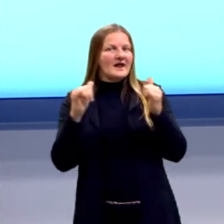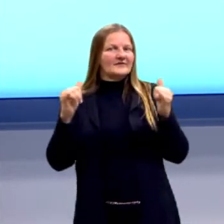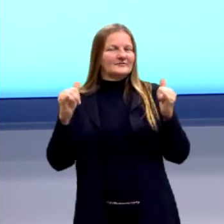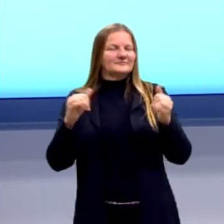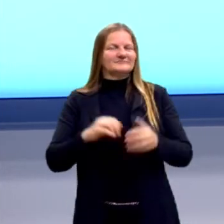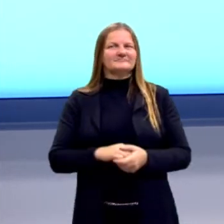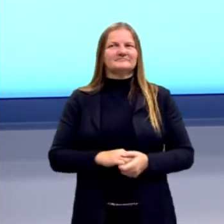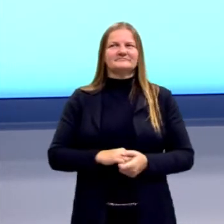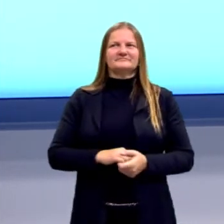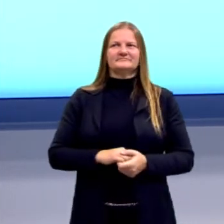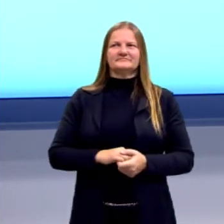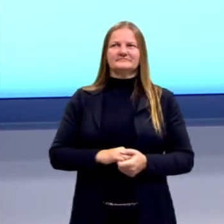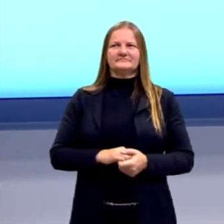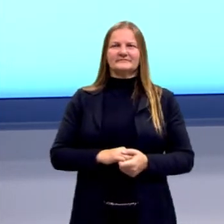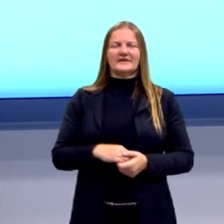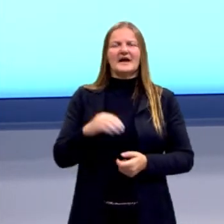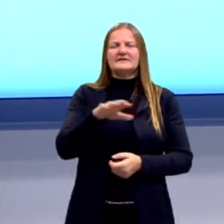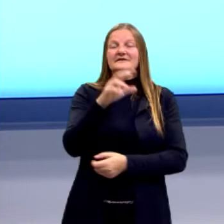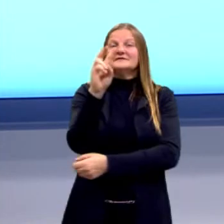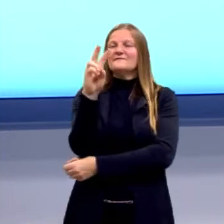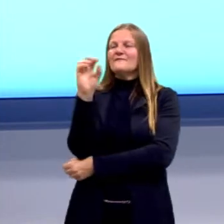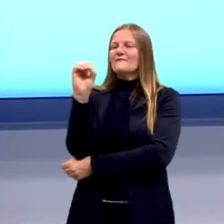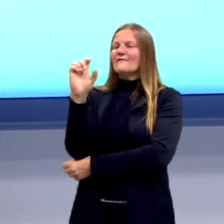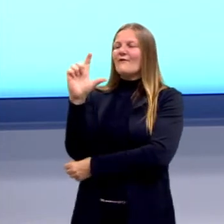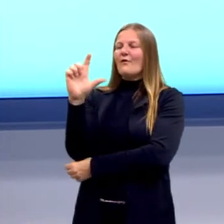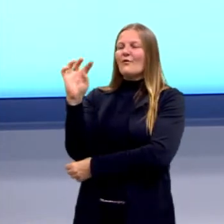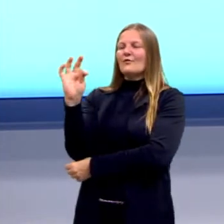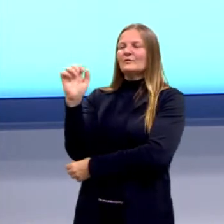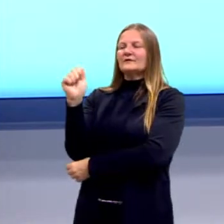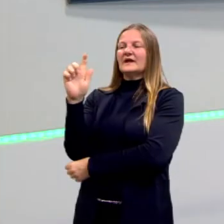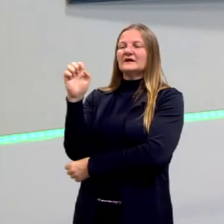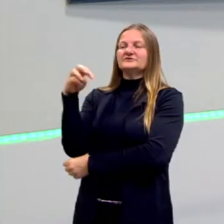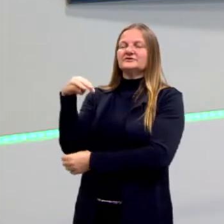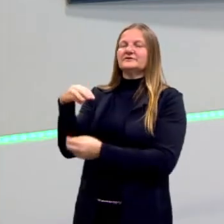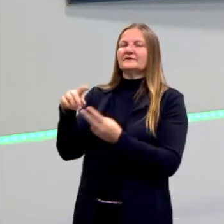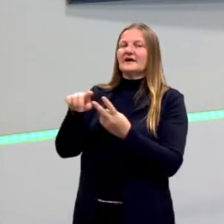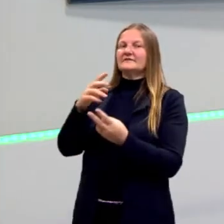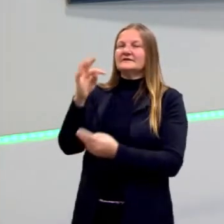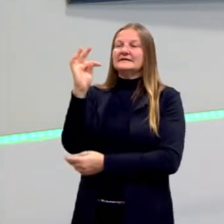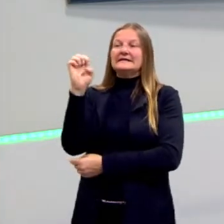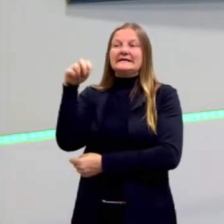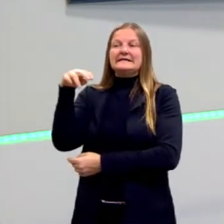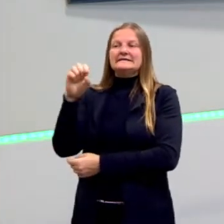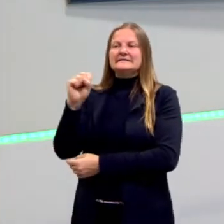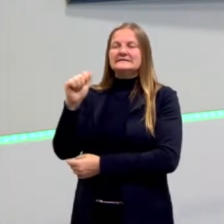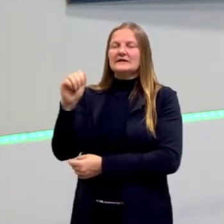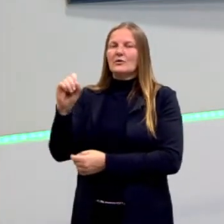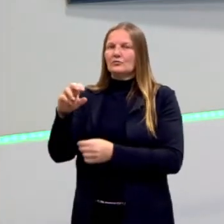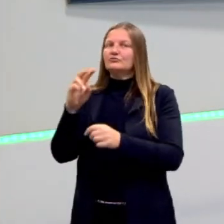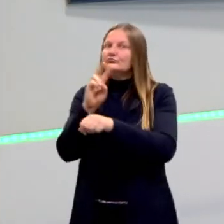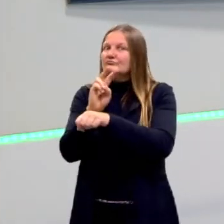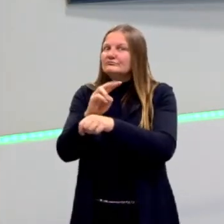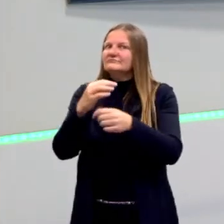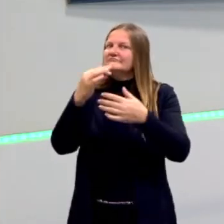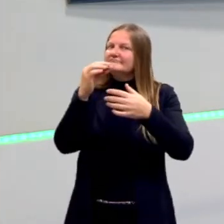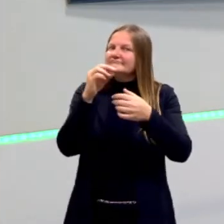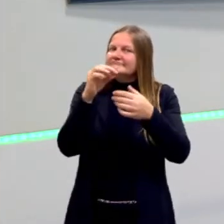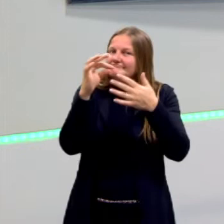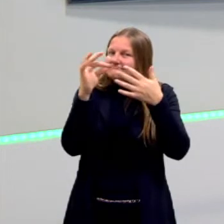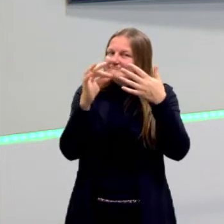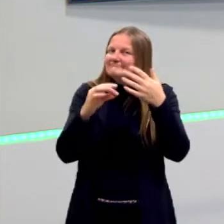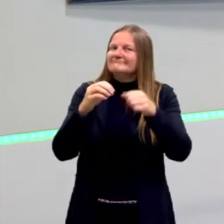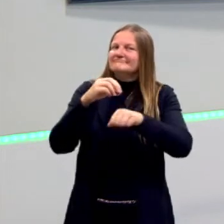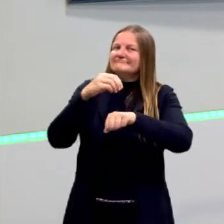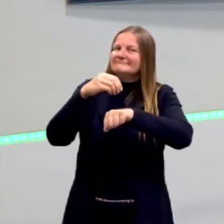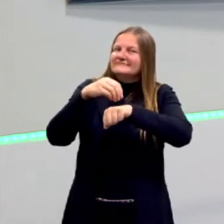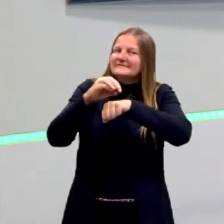ele chama de tensão às vezes ele chama de voltagem e às vezes chama de dp tá vários nomes Então mas